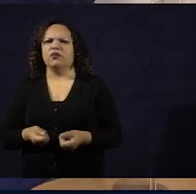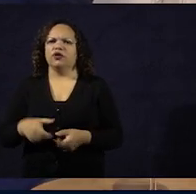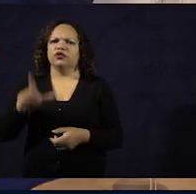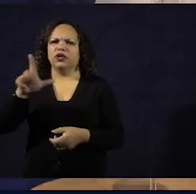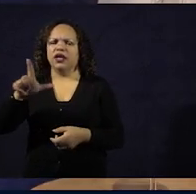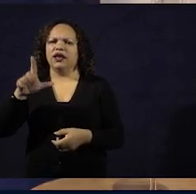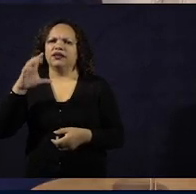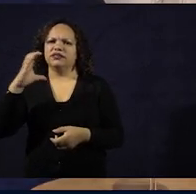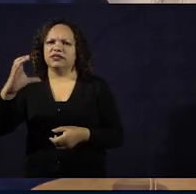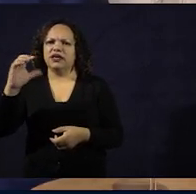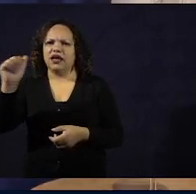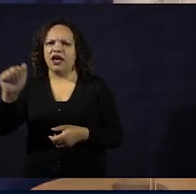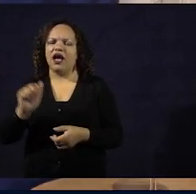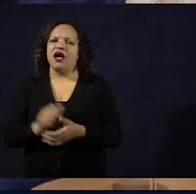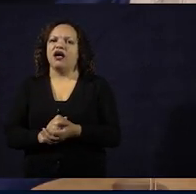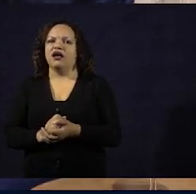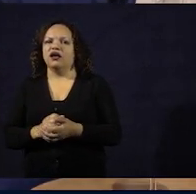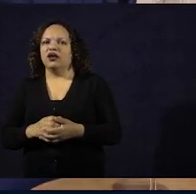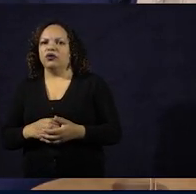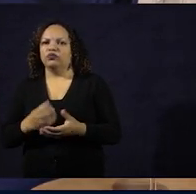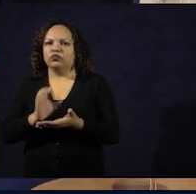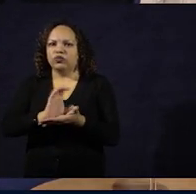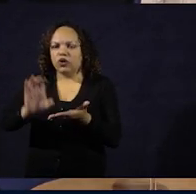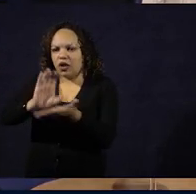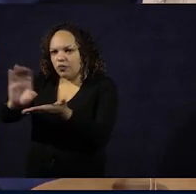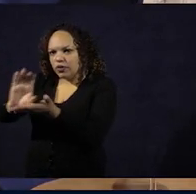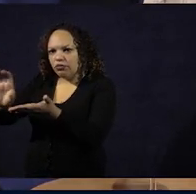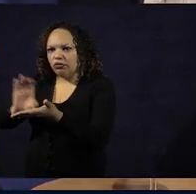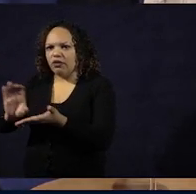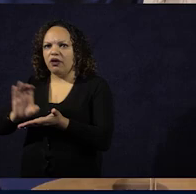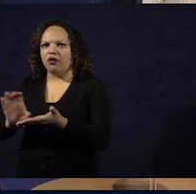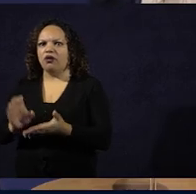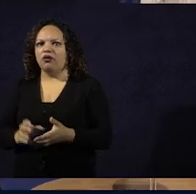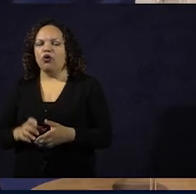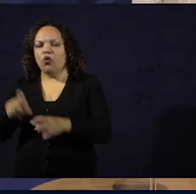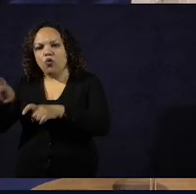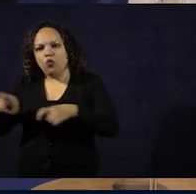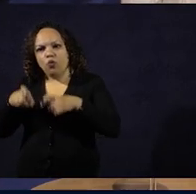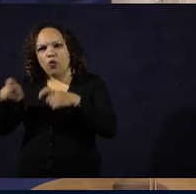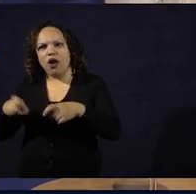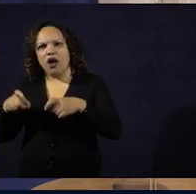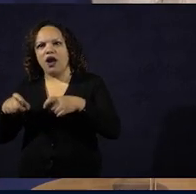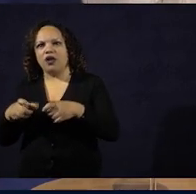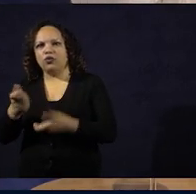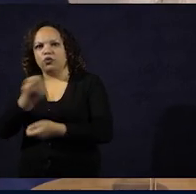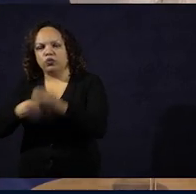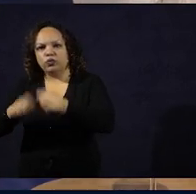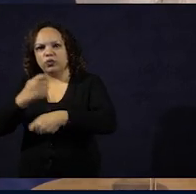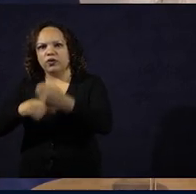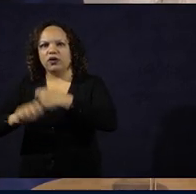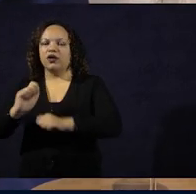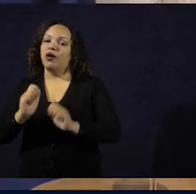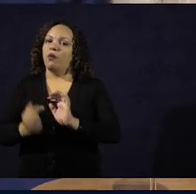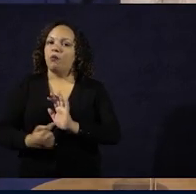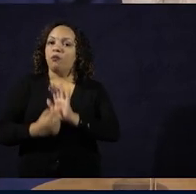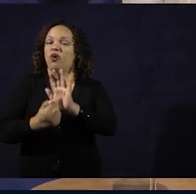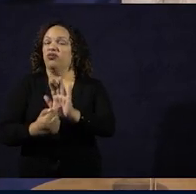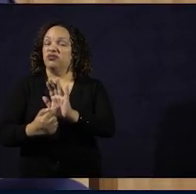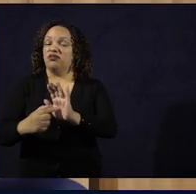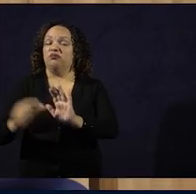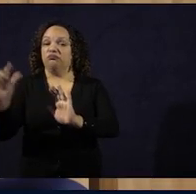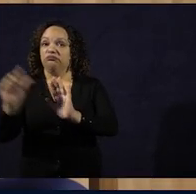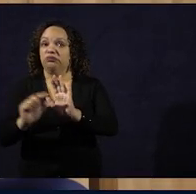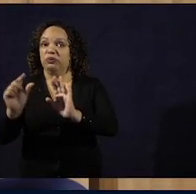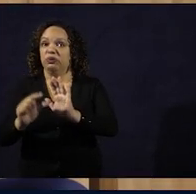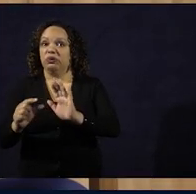LCA debêntures abrir o capital das empresas Eu acho que o setor Agro ainda é pouco representado na na bolsa brasileira